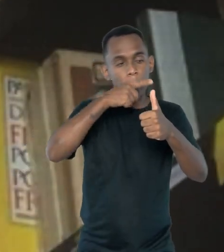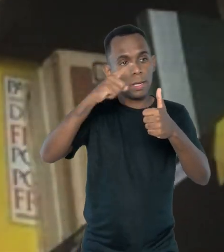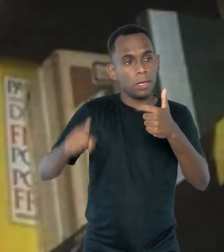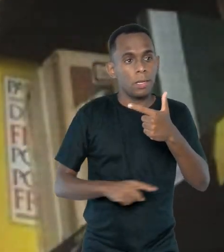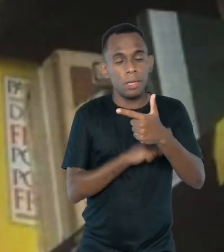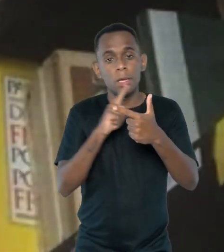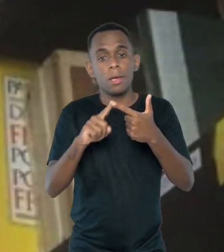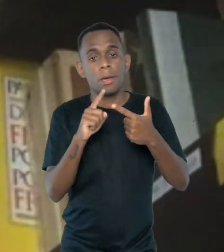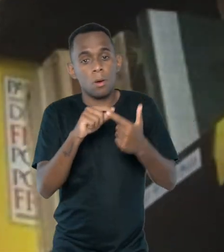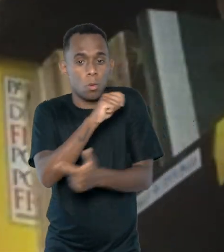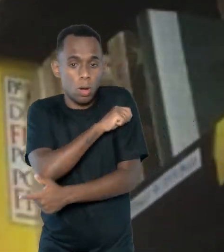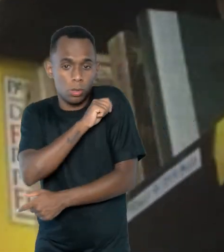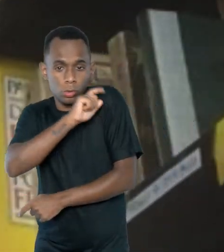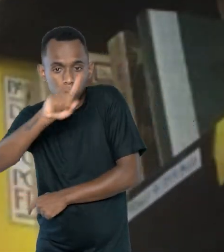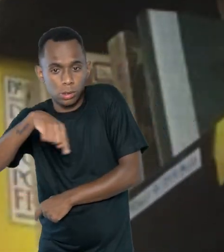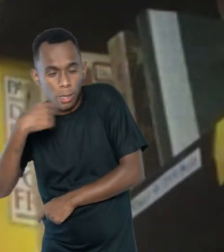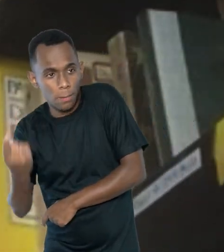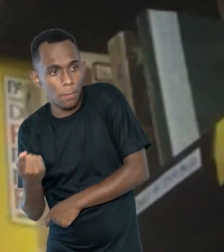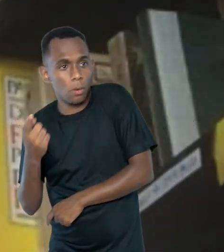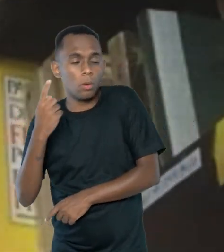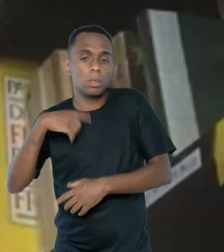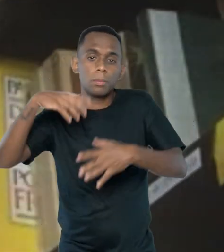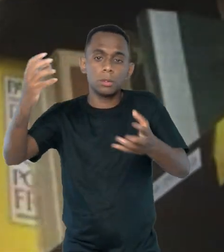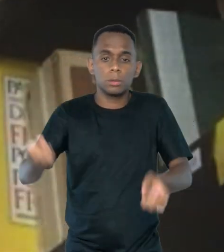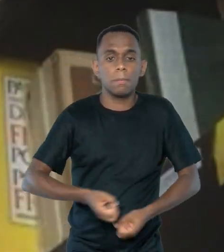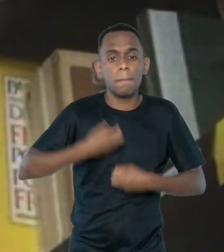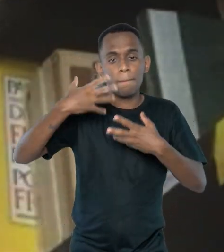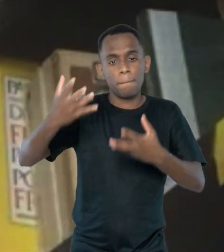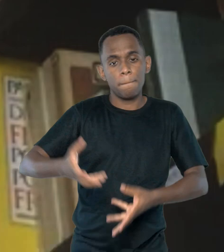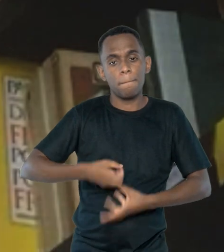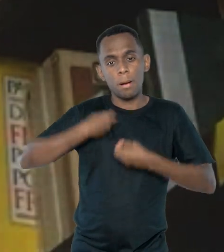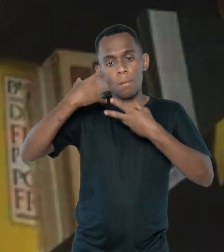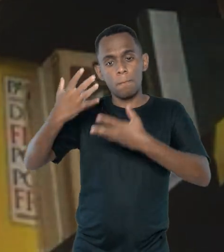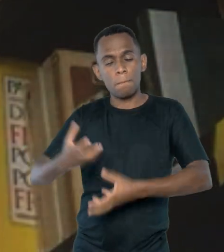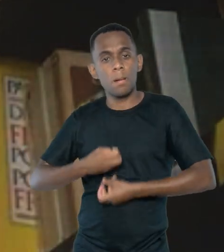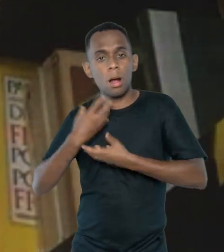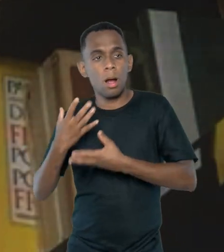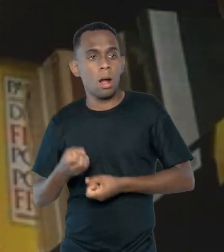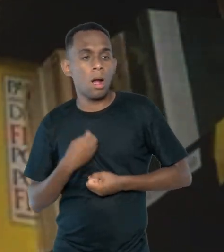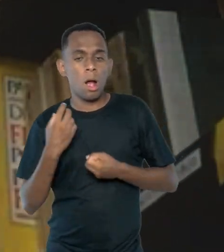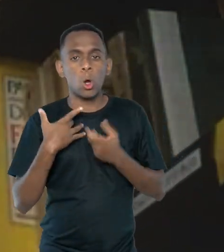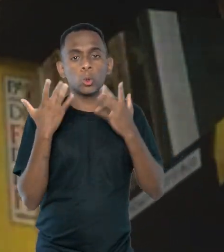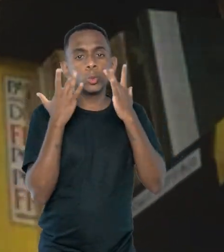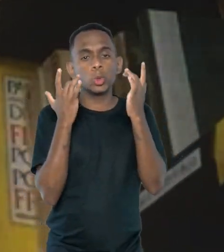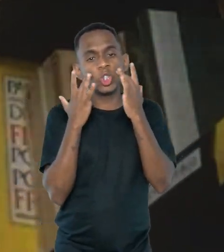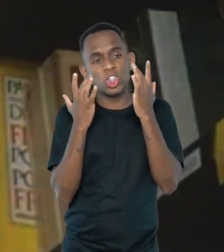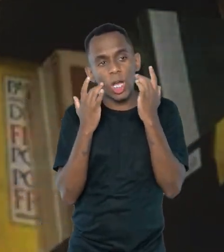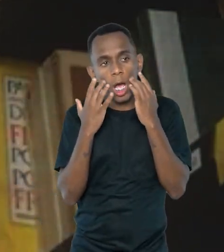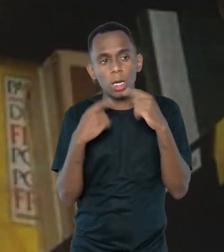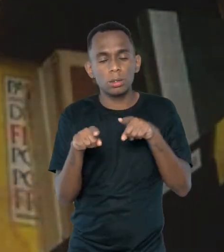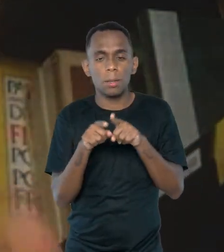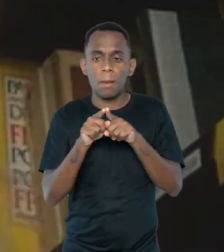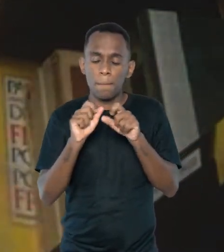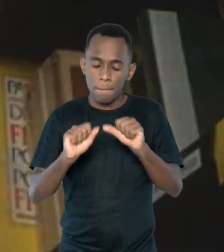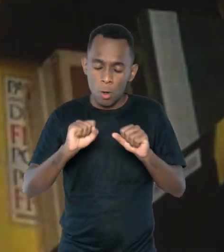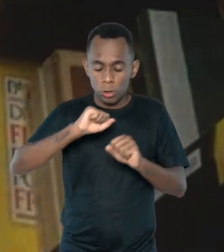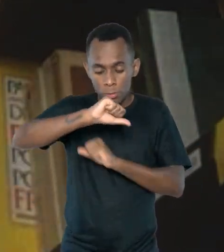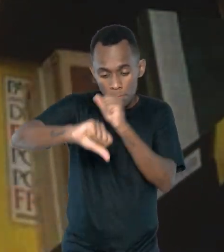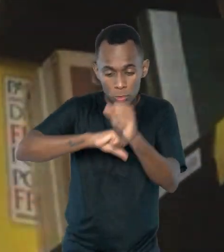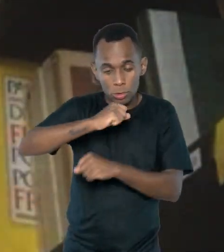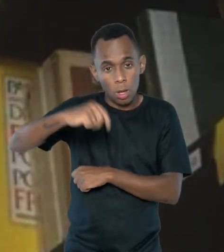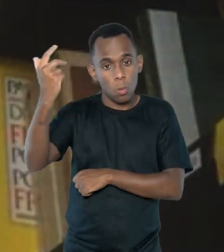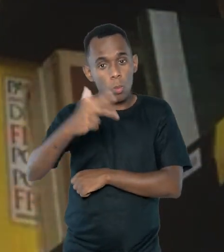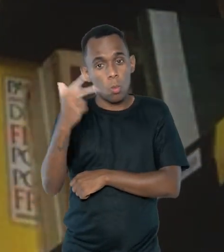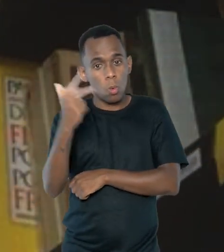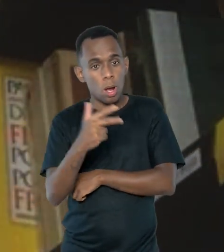os alunos leem depois faz uma recitação, faz uma encenação, pode transformar o